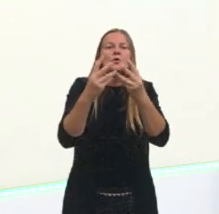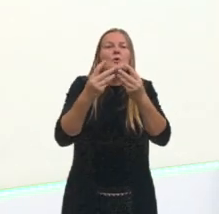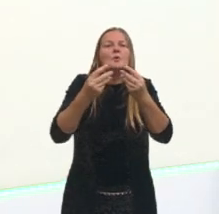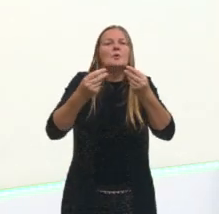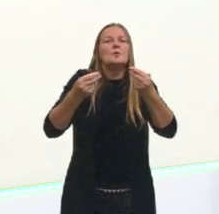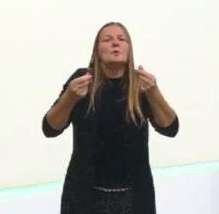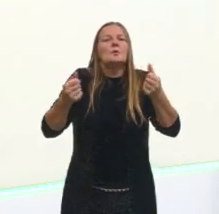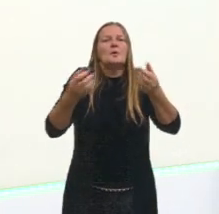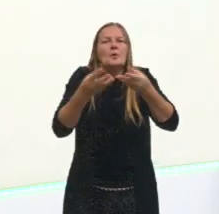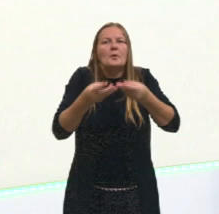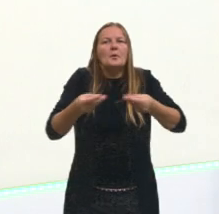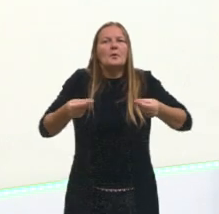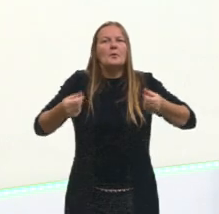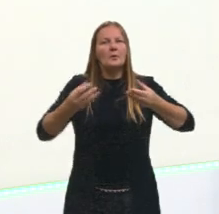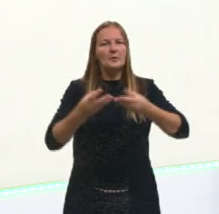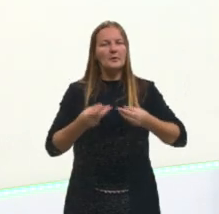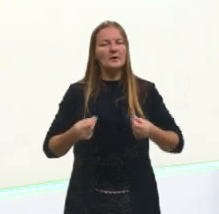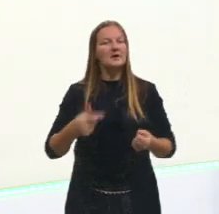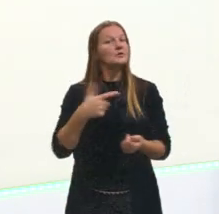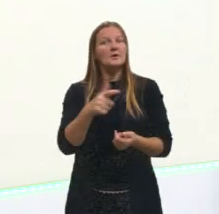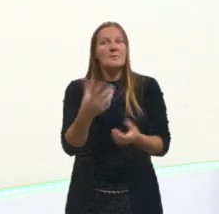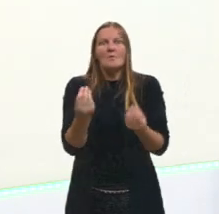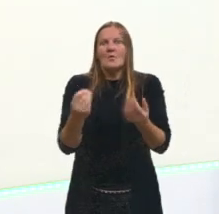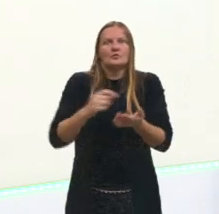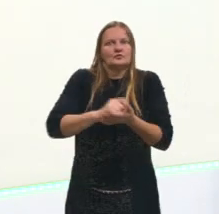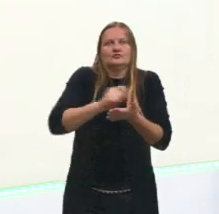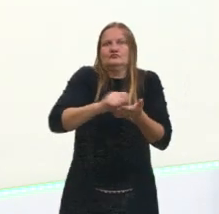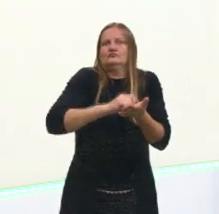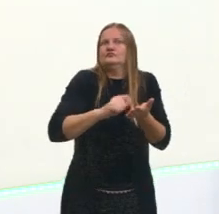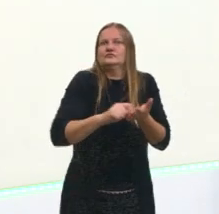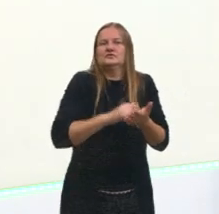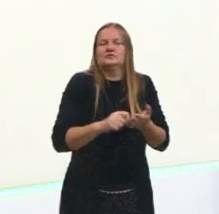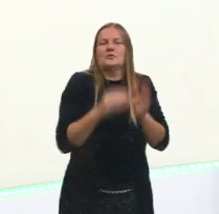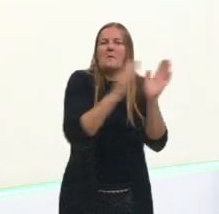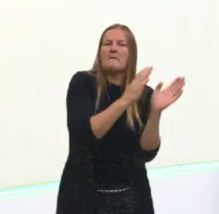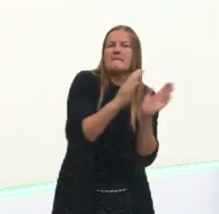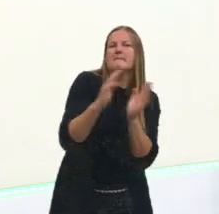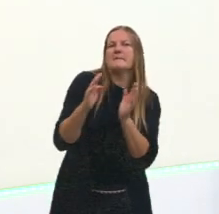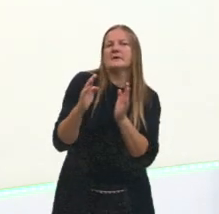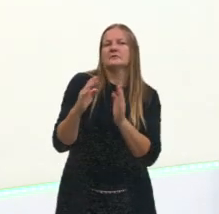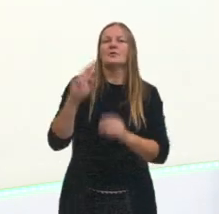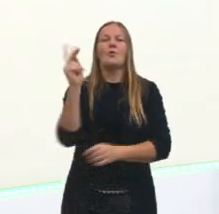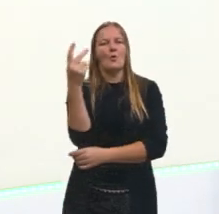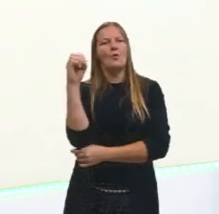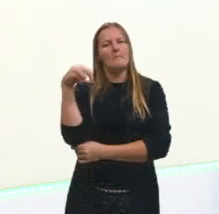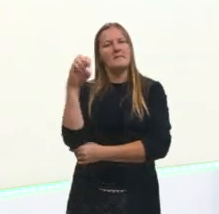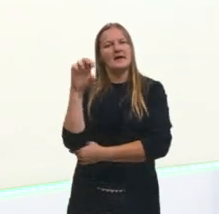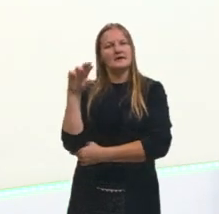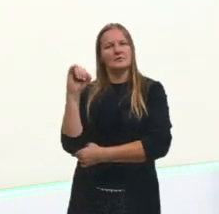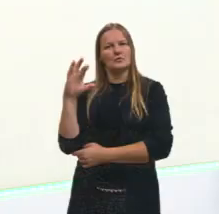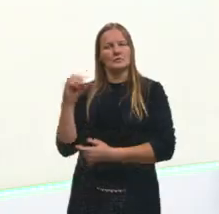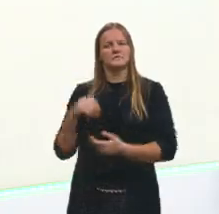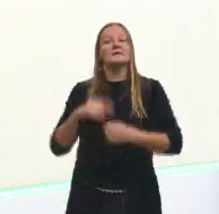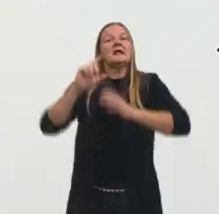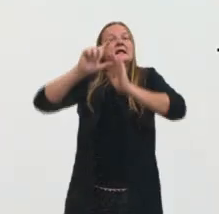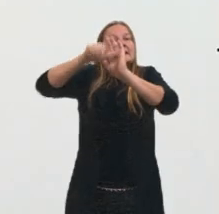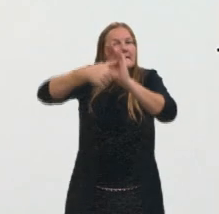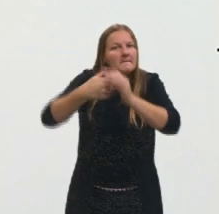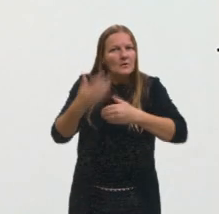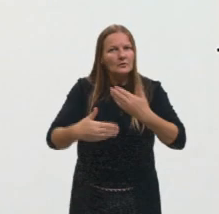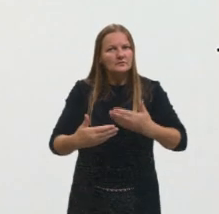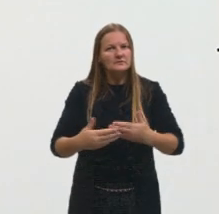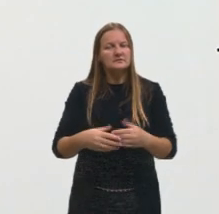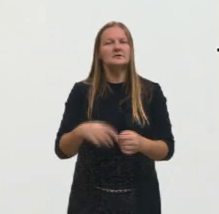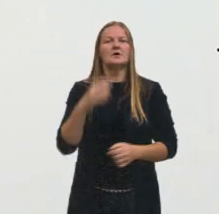é a gente não tem tantos registros escritos nesse período homérico logo depois